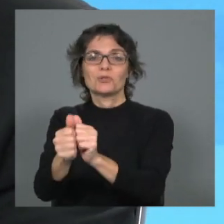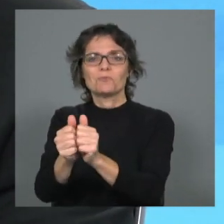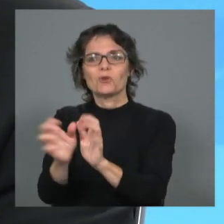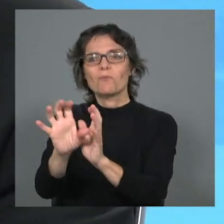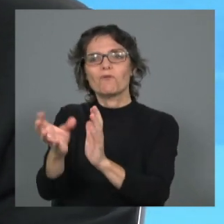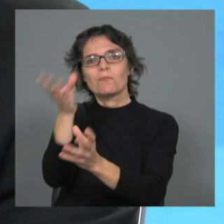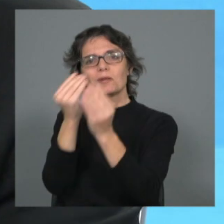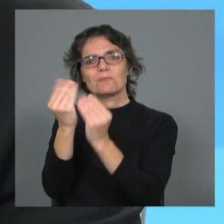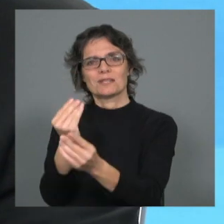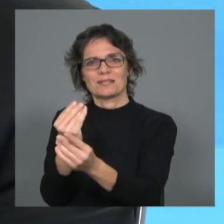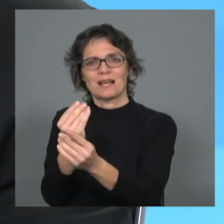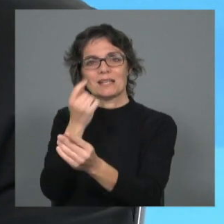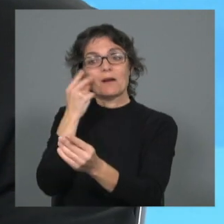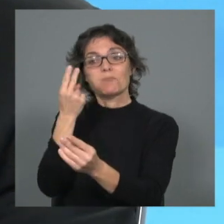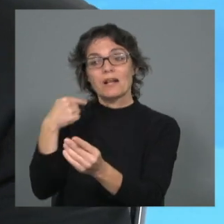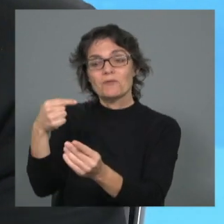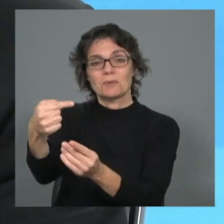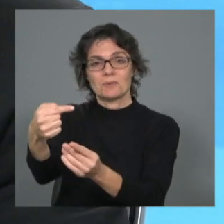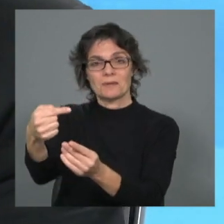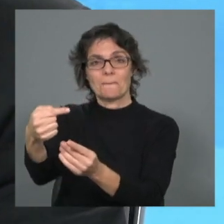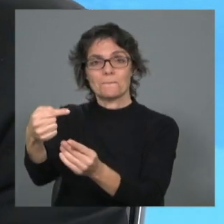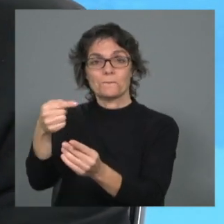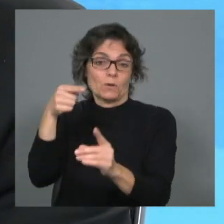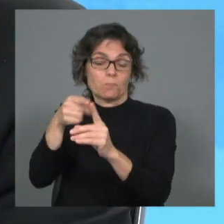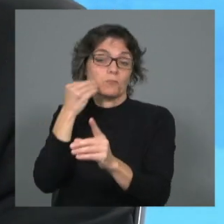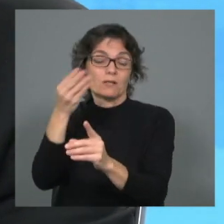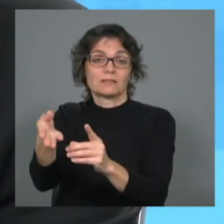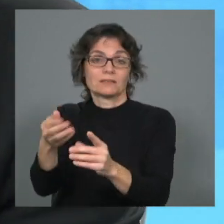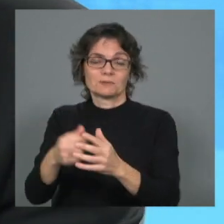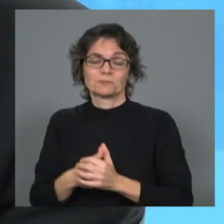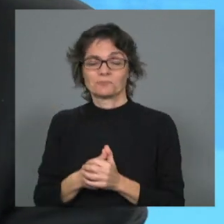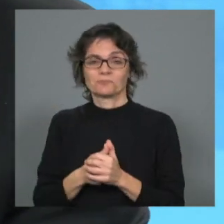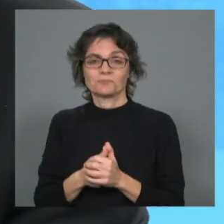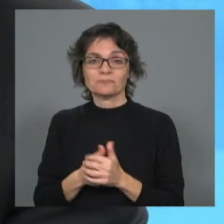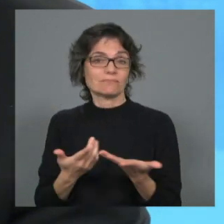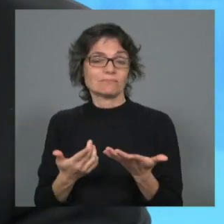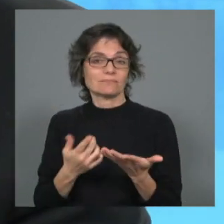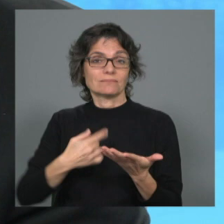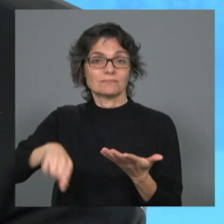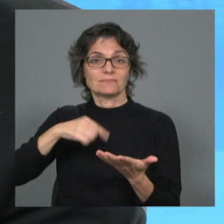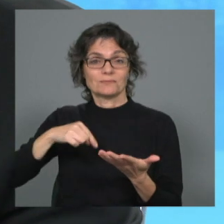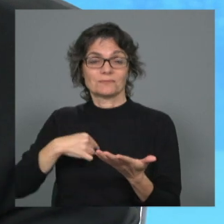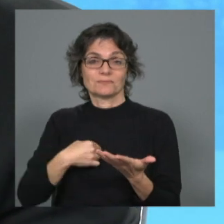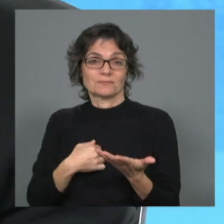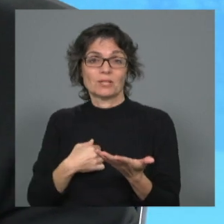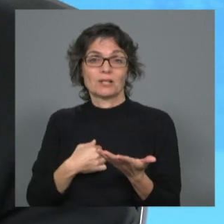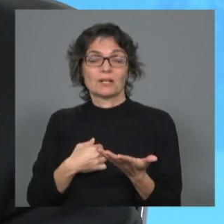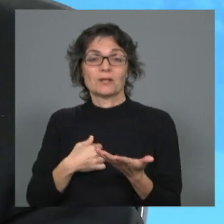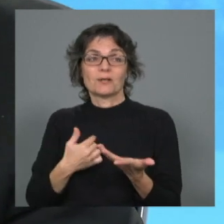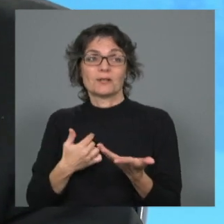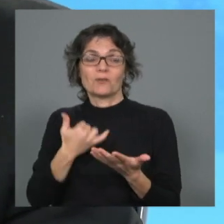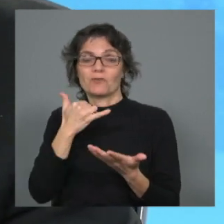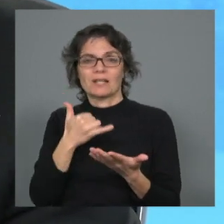o objetivo do desporto, da tal transcendência que falámos aqui, de superar para sermos melhores e sermos felizes,